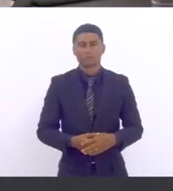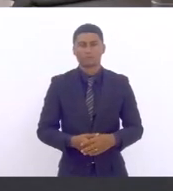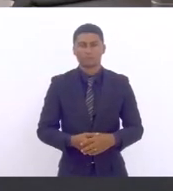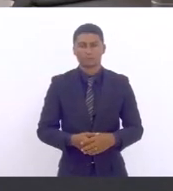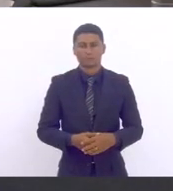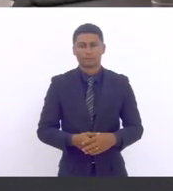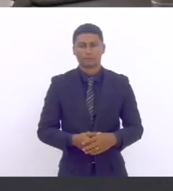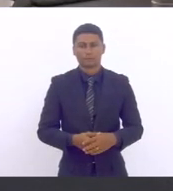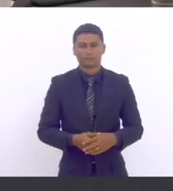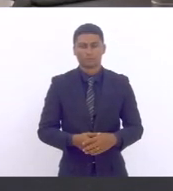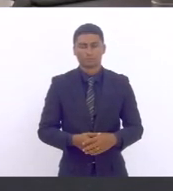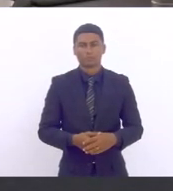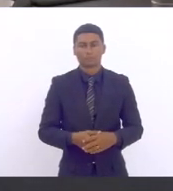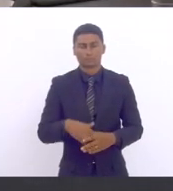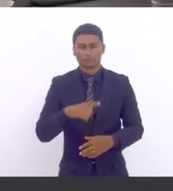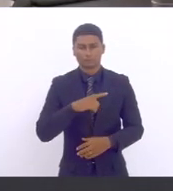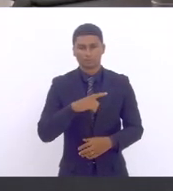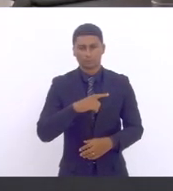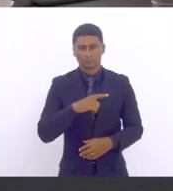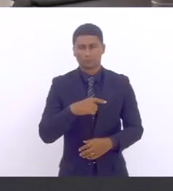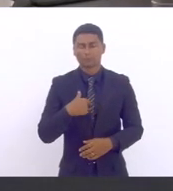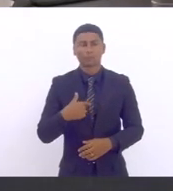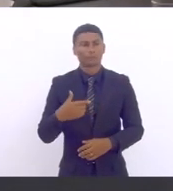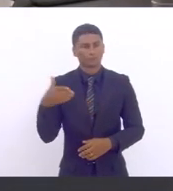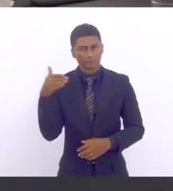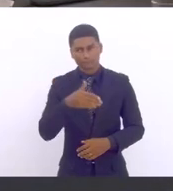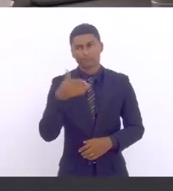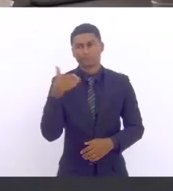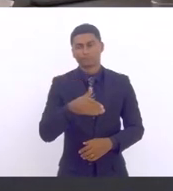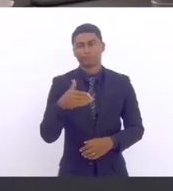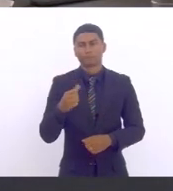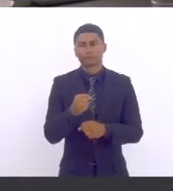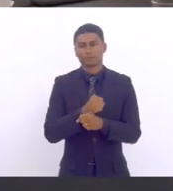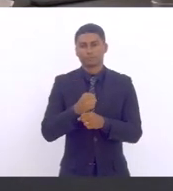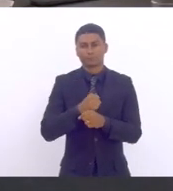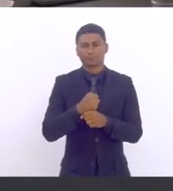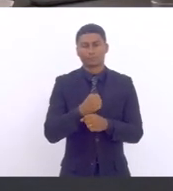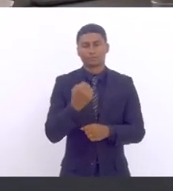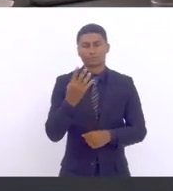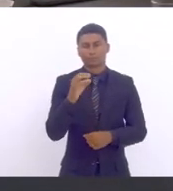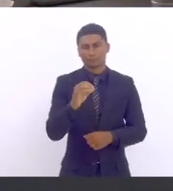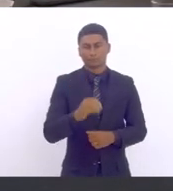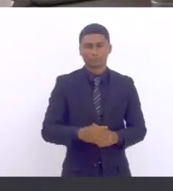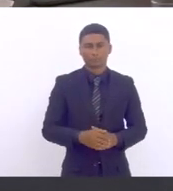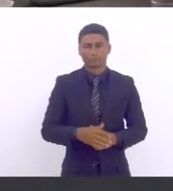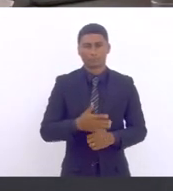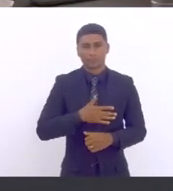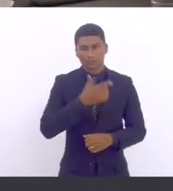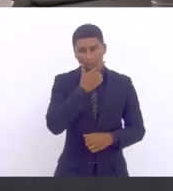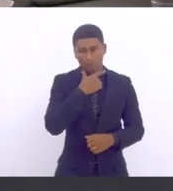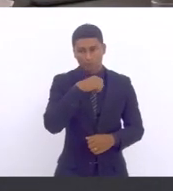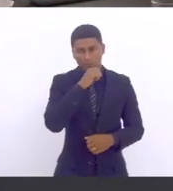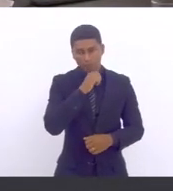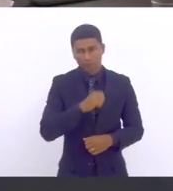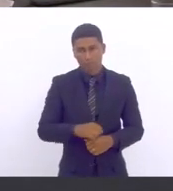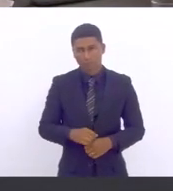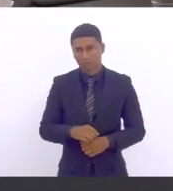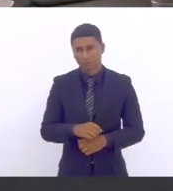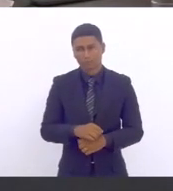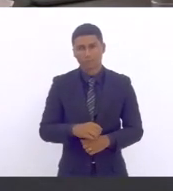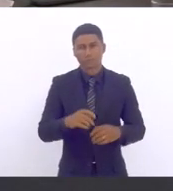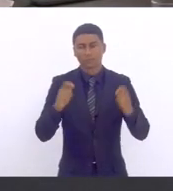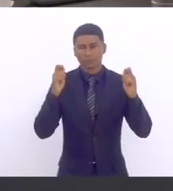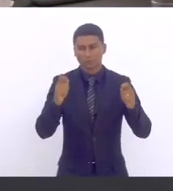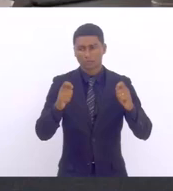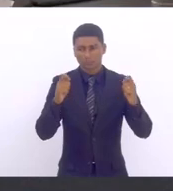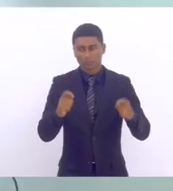e eu vou fazer 52 anos, eu frequento o Maracanã há 49. Meu pai era da torcida folgada, acho que vocês já ouviram falar da